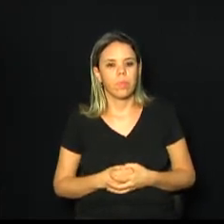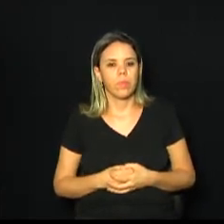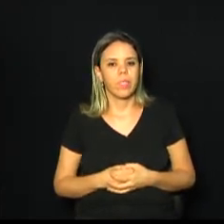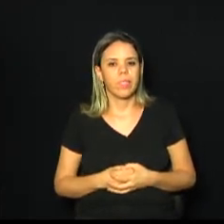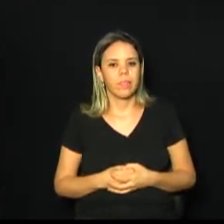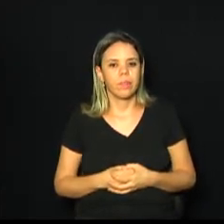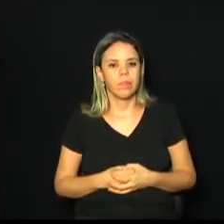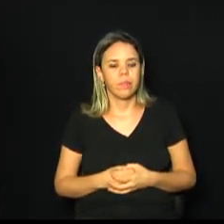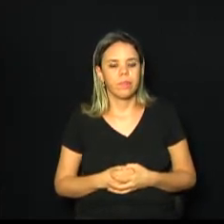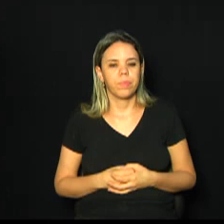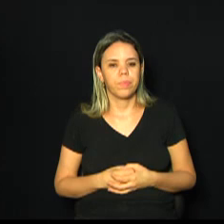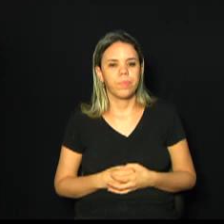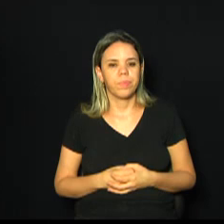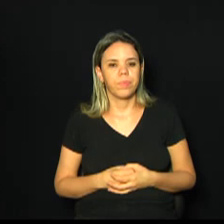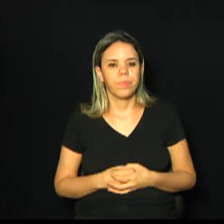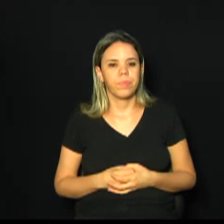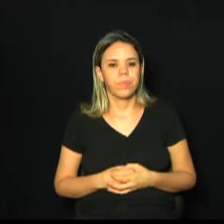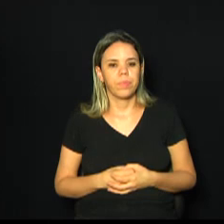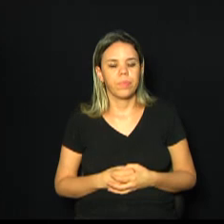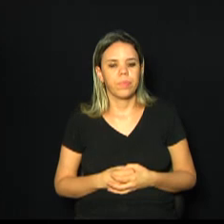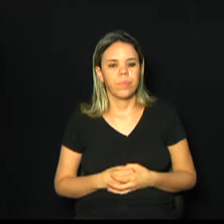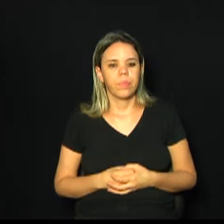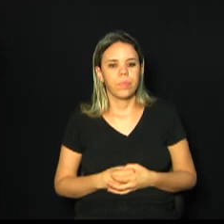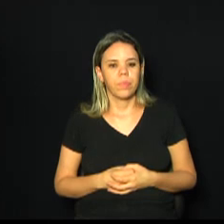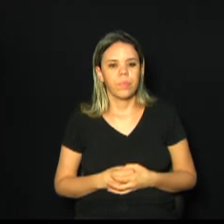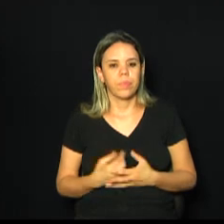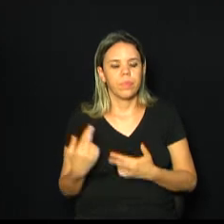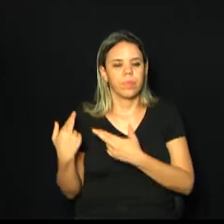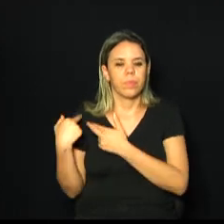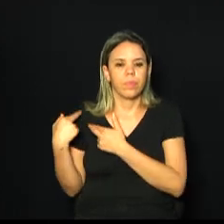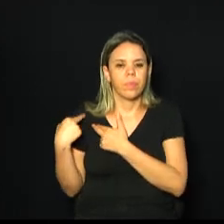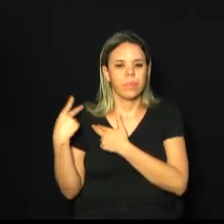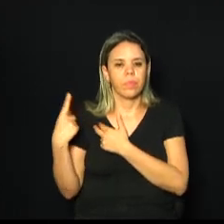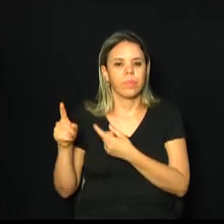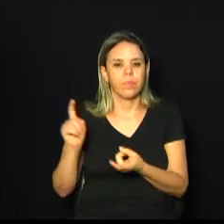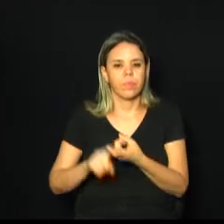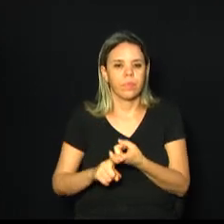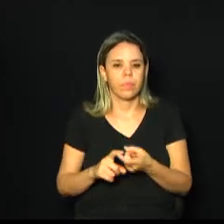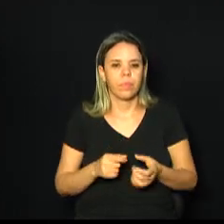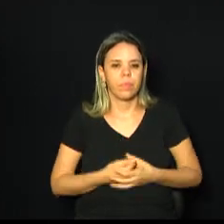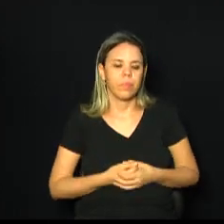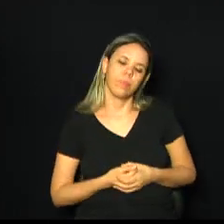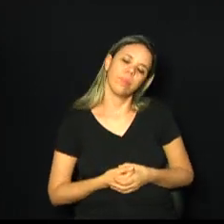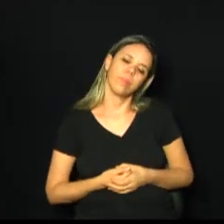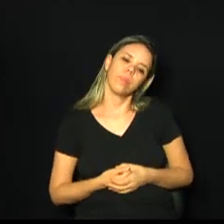passasse em branco. Você vai ser responsabilizado.